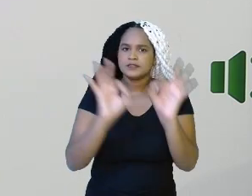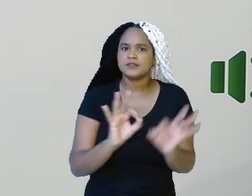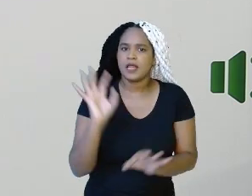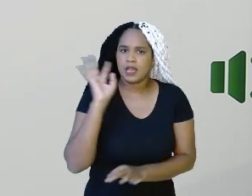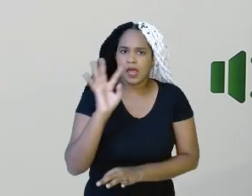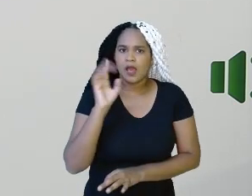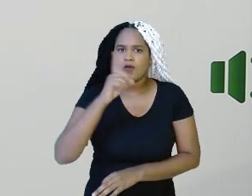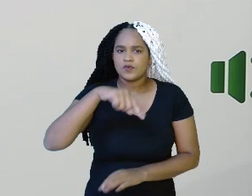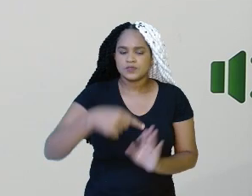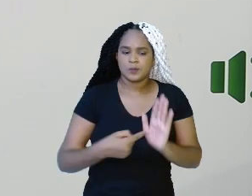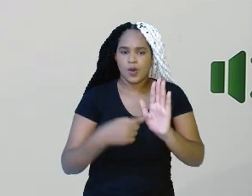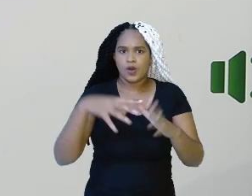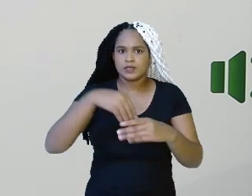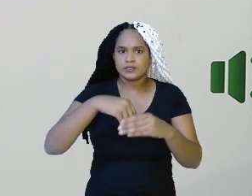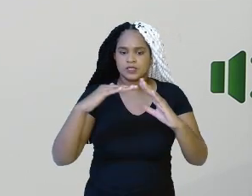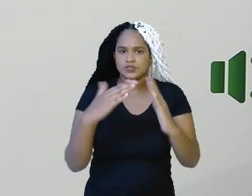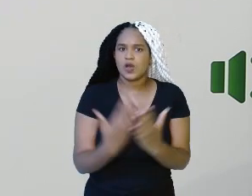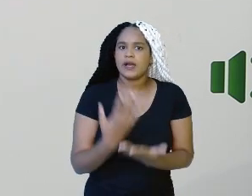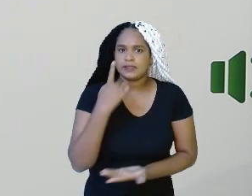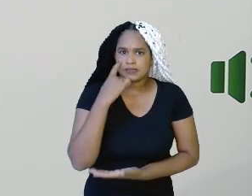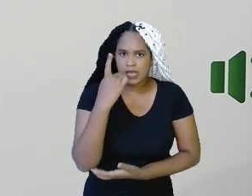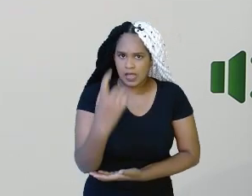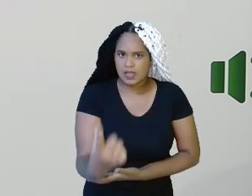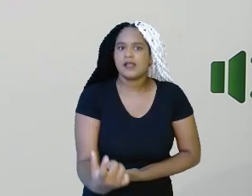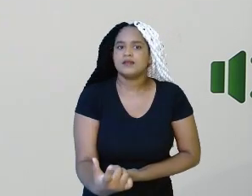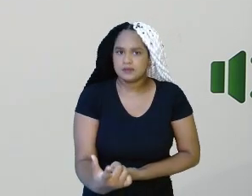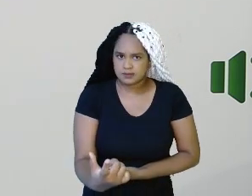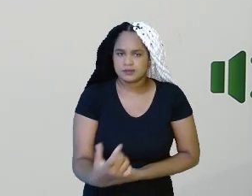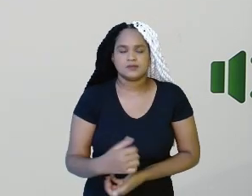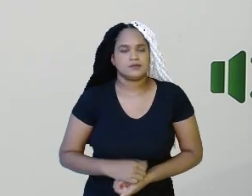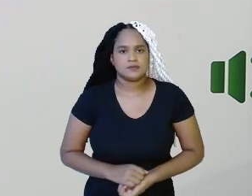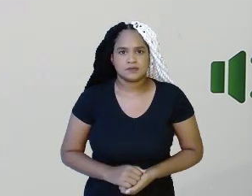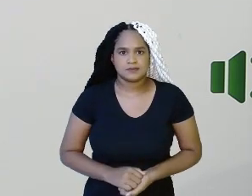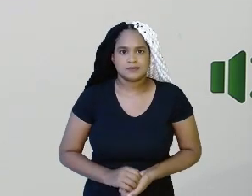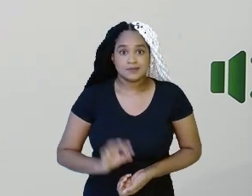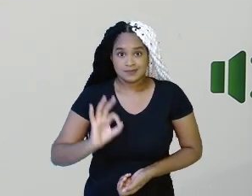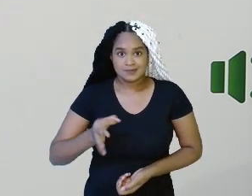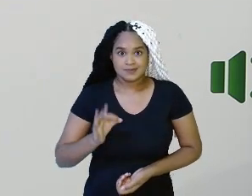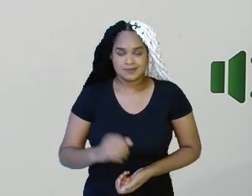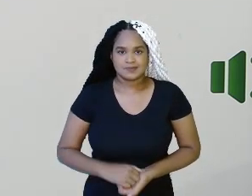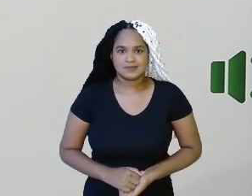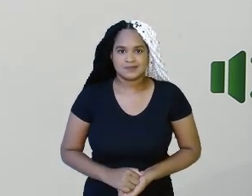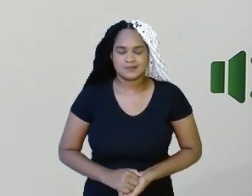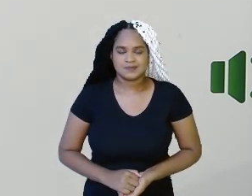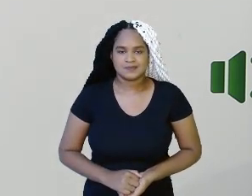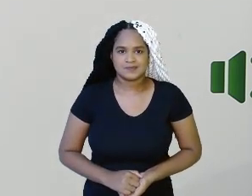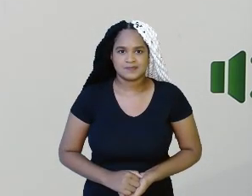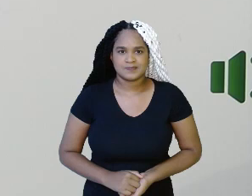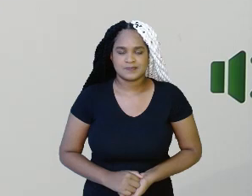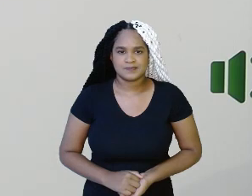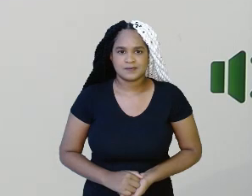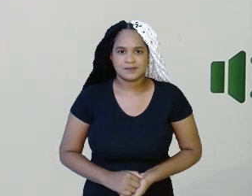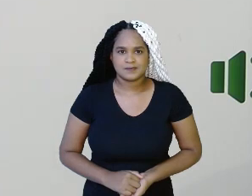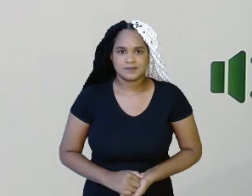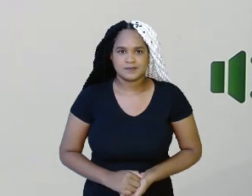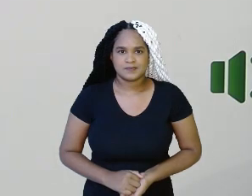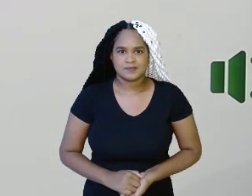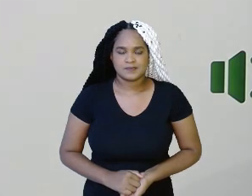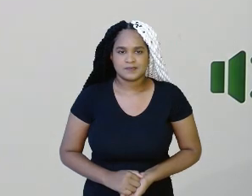na sala, é algo bastante interessante, vai chamar a atenção de todo mundo, tá? No mais,